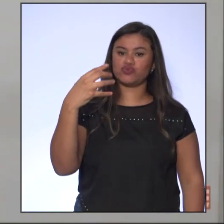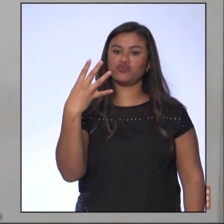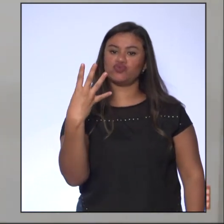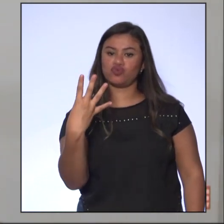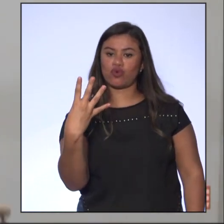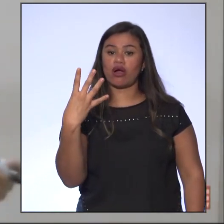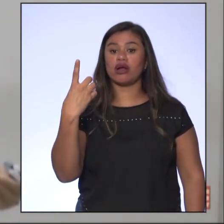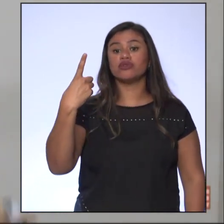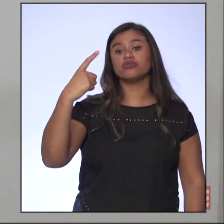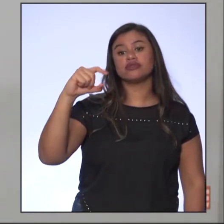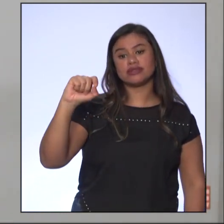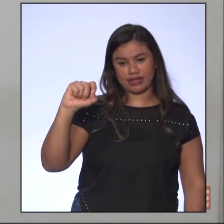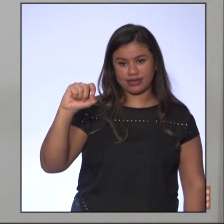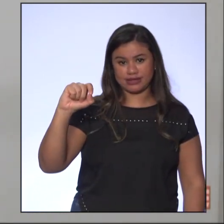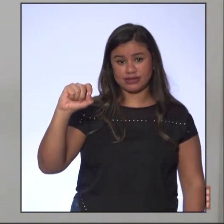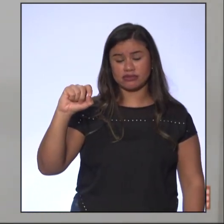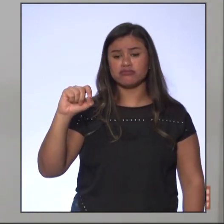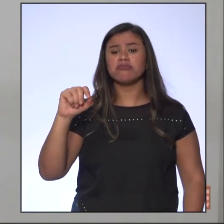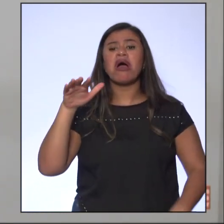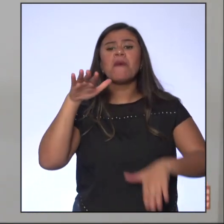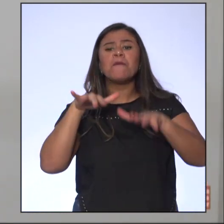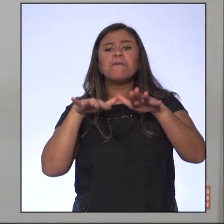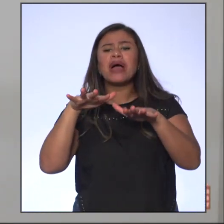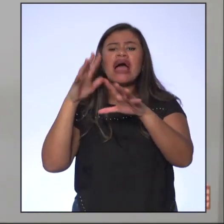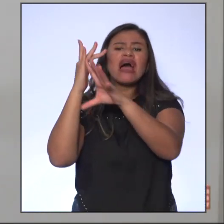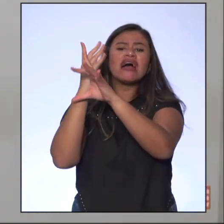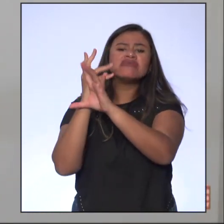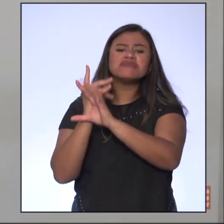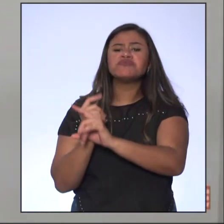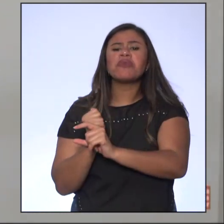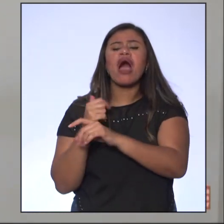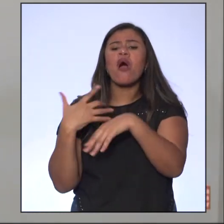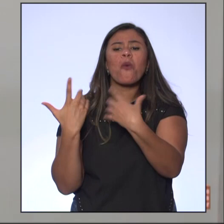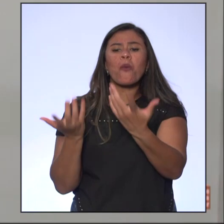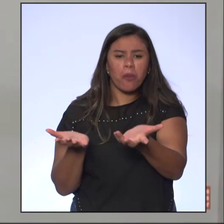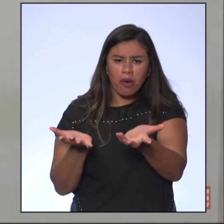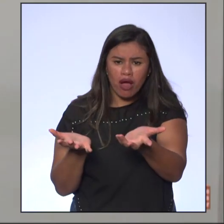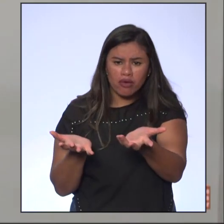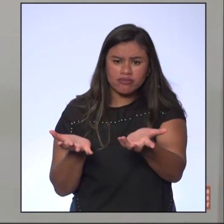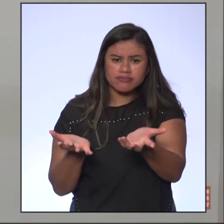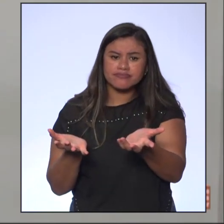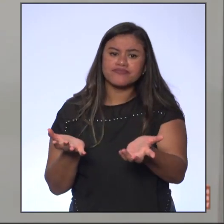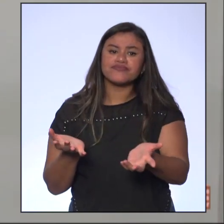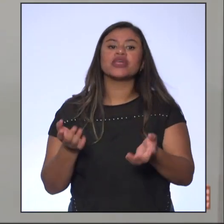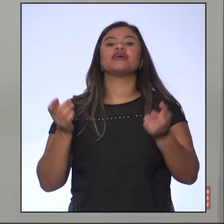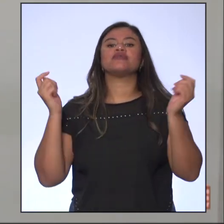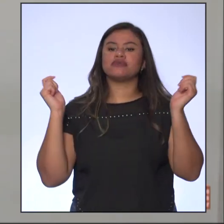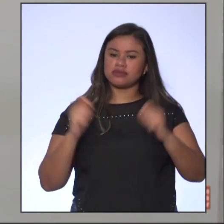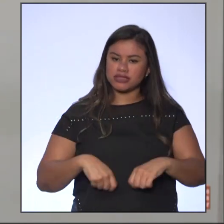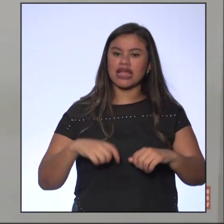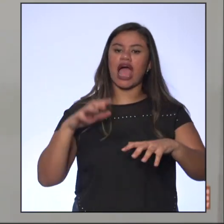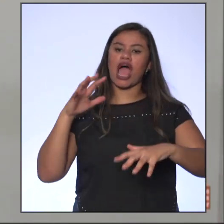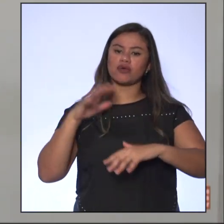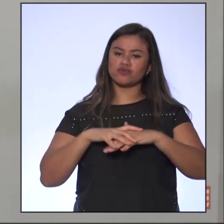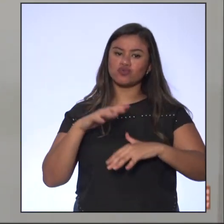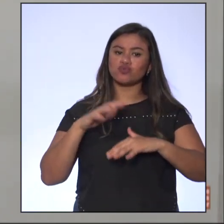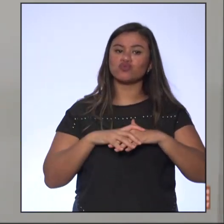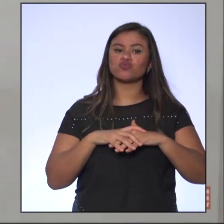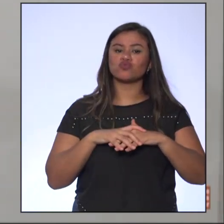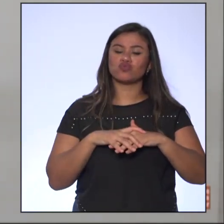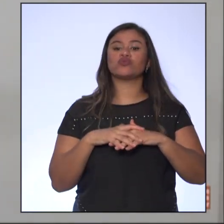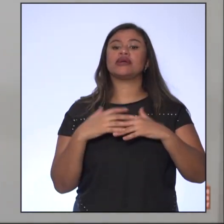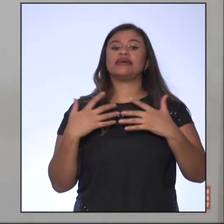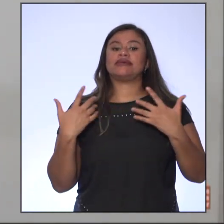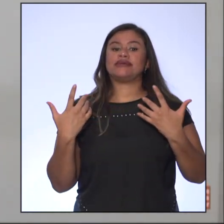é a média aritmética. Como é que você faz isso? Para você calcular a média aritmética, você